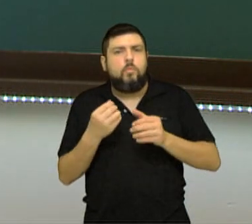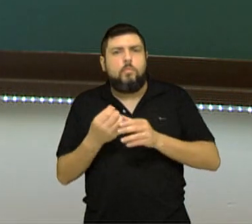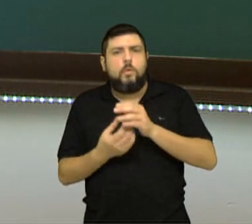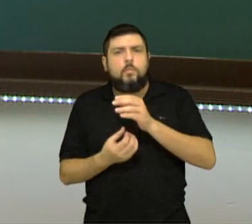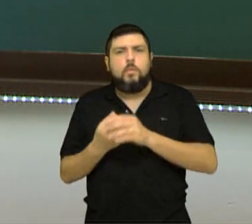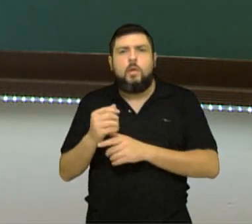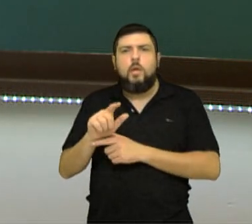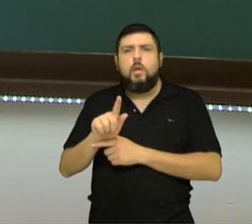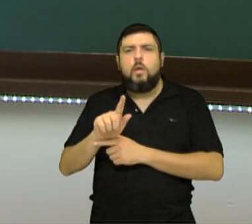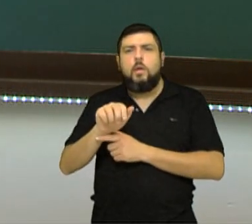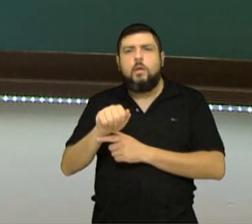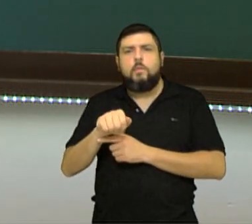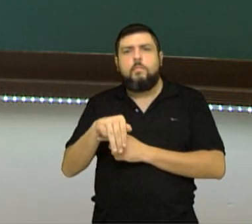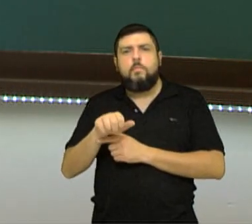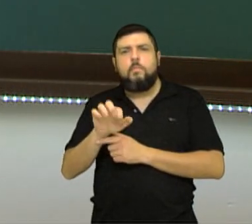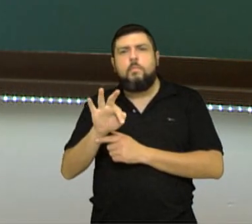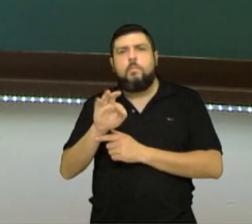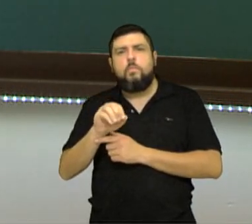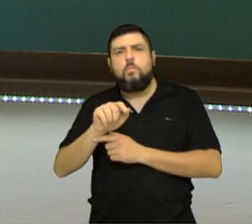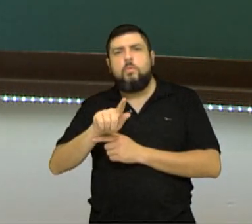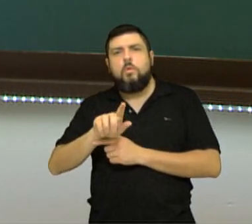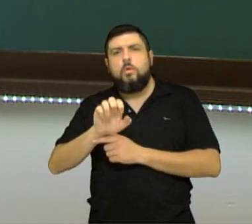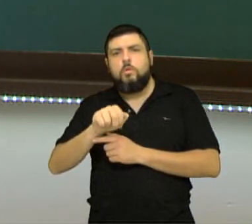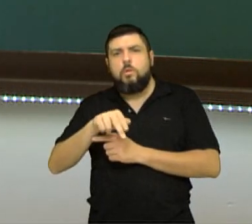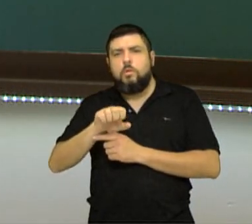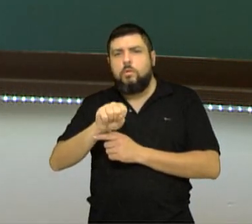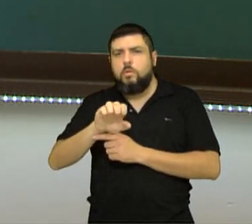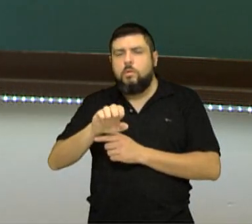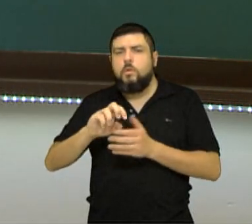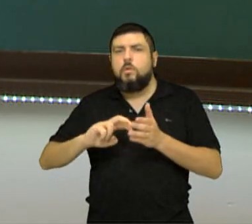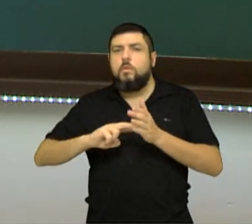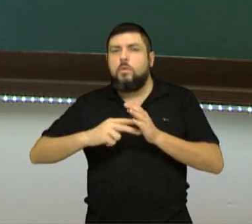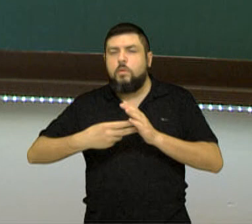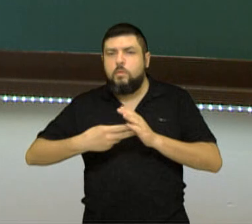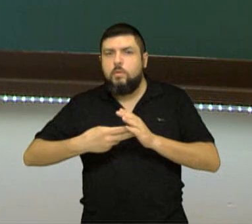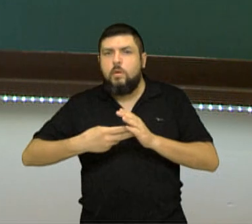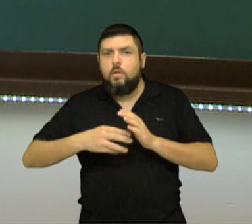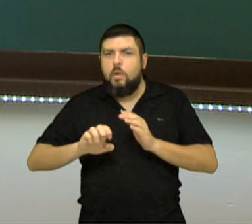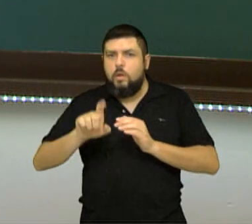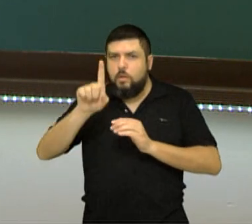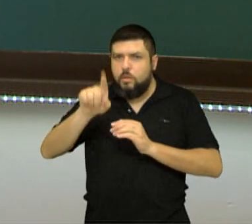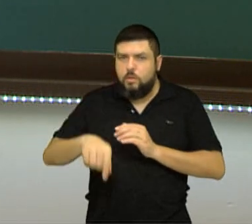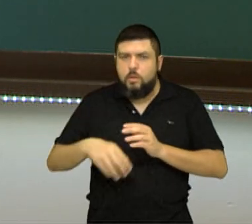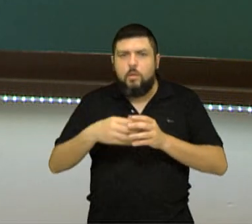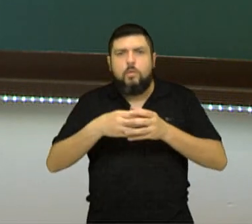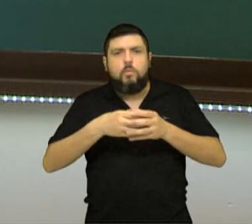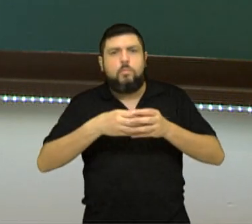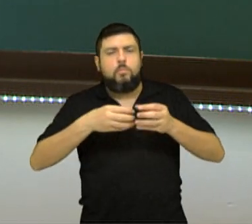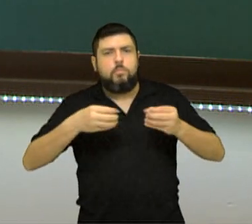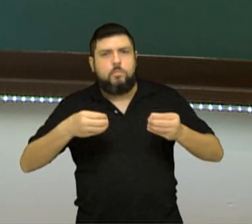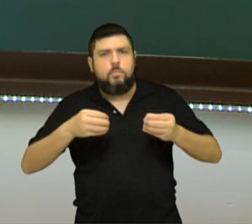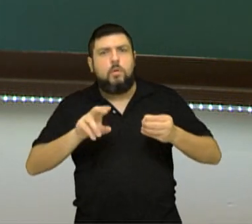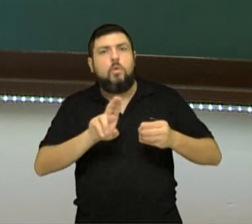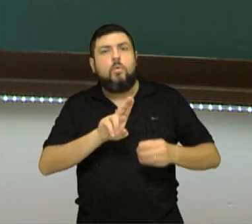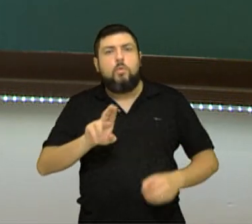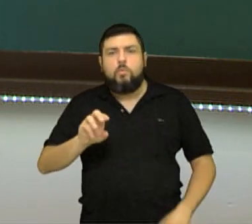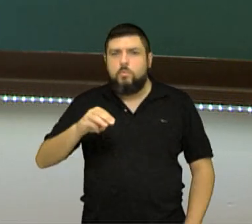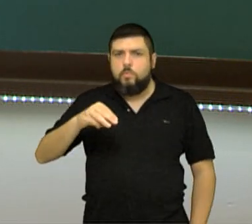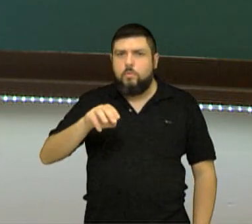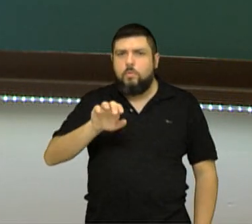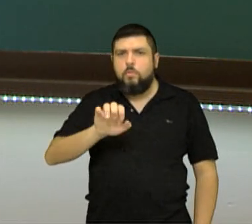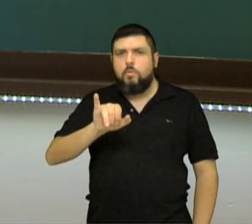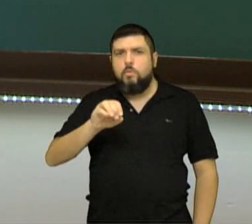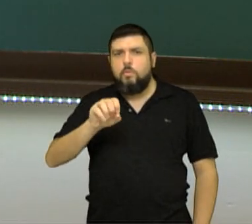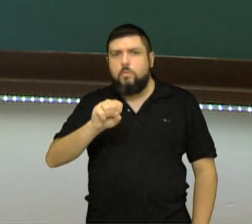de gametogênese. Ela acontece graças a uma divisão celular que já foi estudada em outros momentos, que se chama meiose, aquela